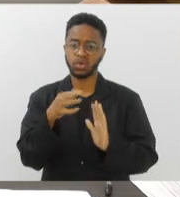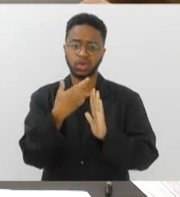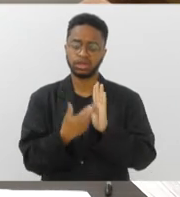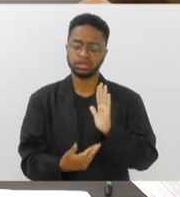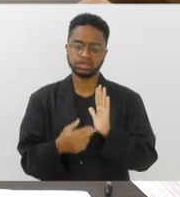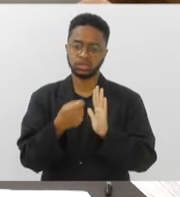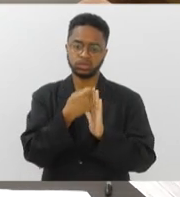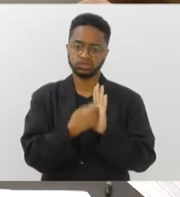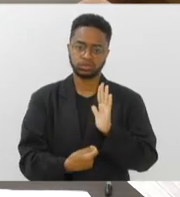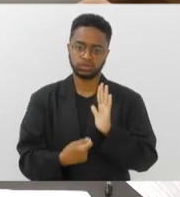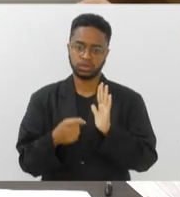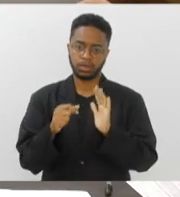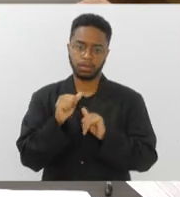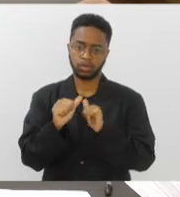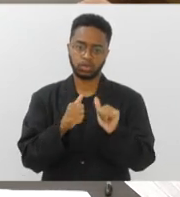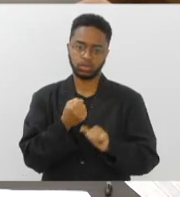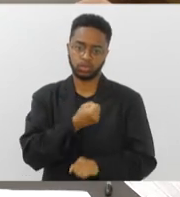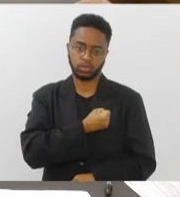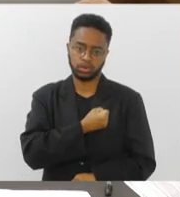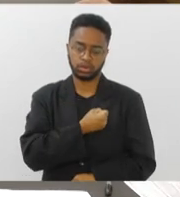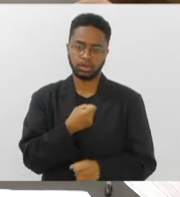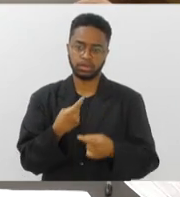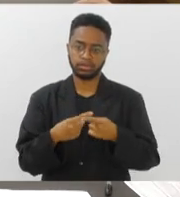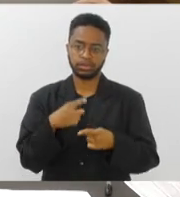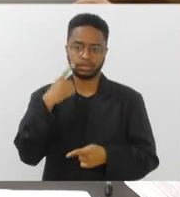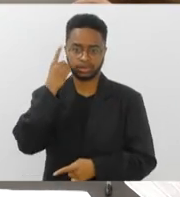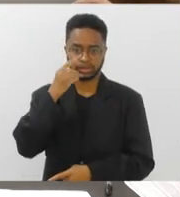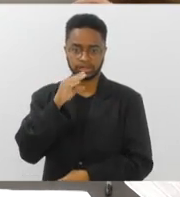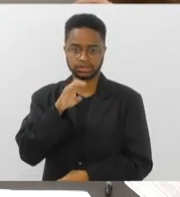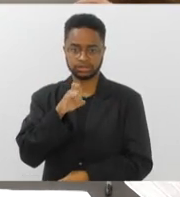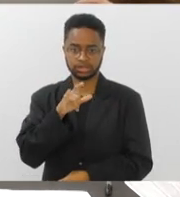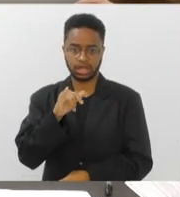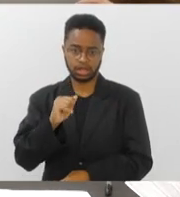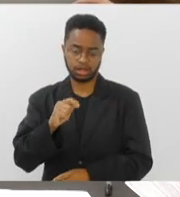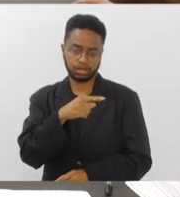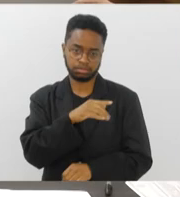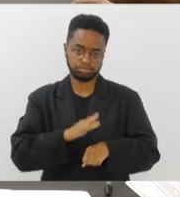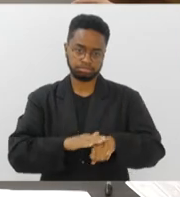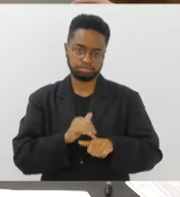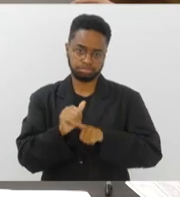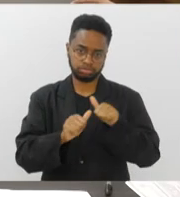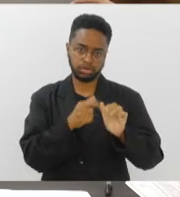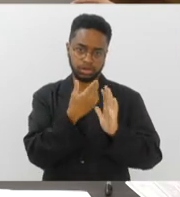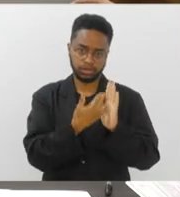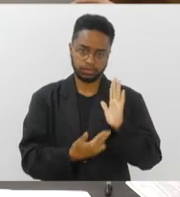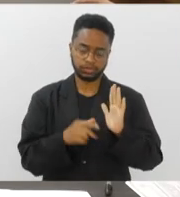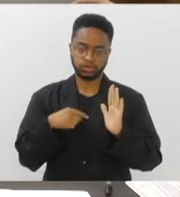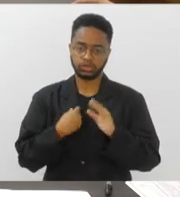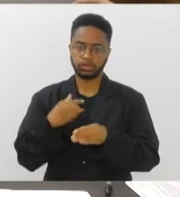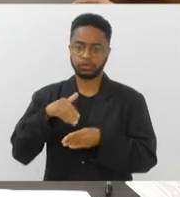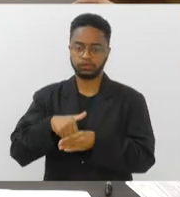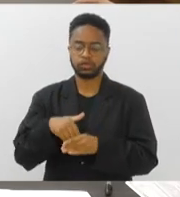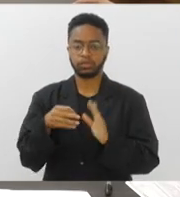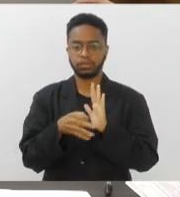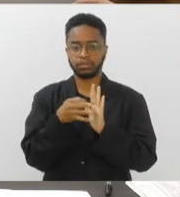emenda, é de numeração. Então, vou designar a deputada Célia Jordão relatora e a gente vota o